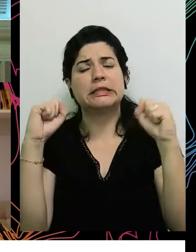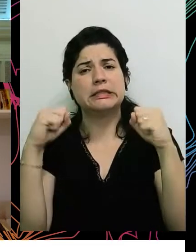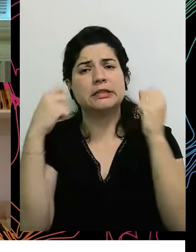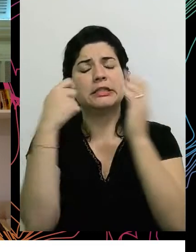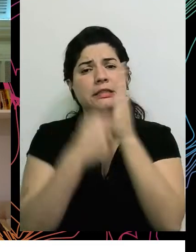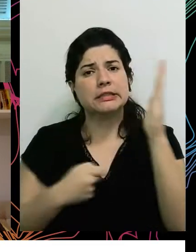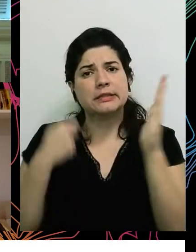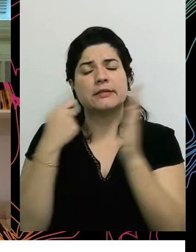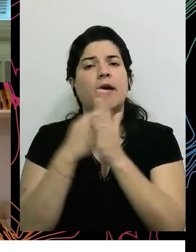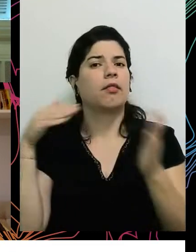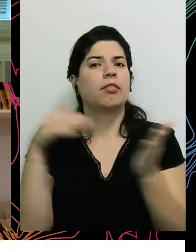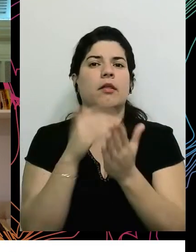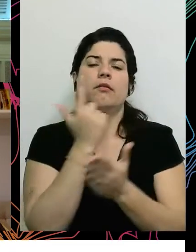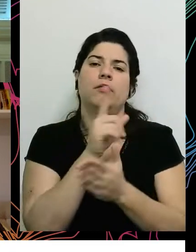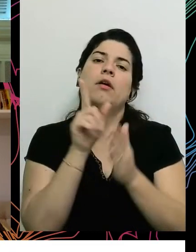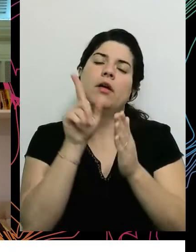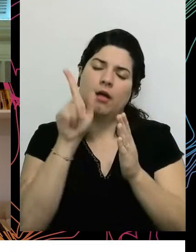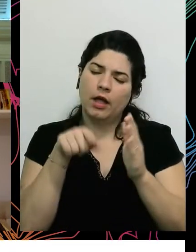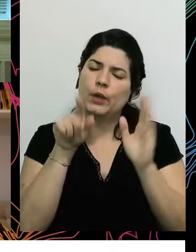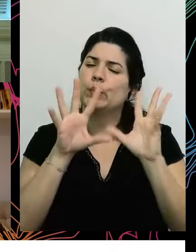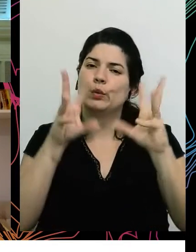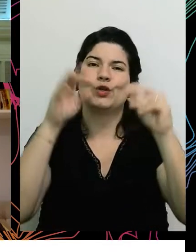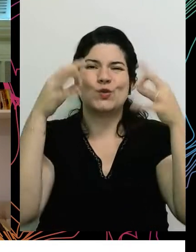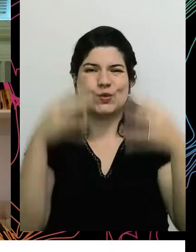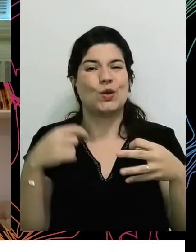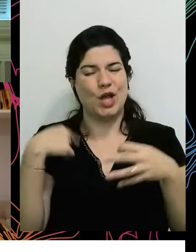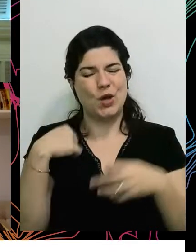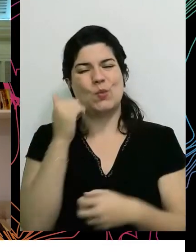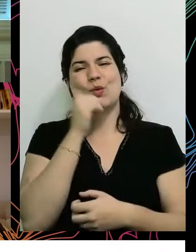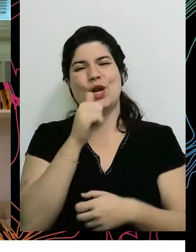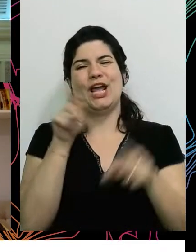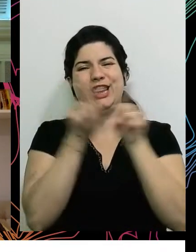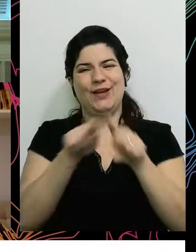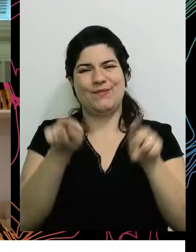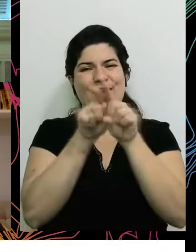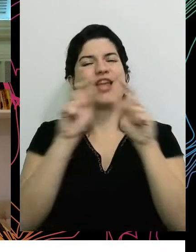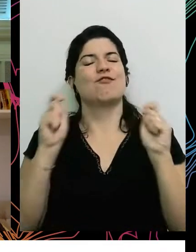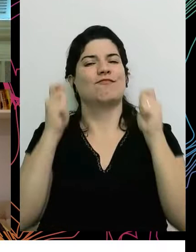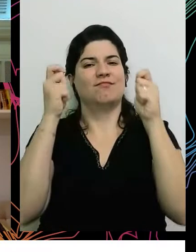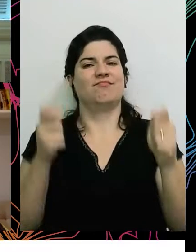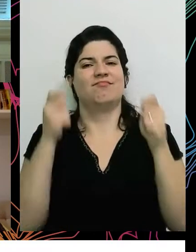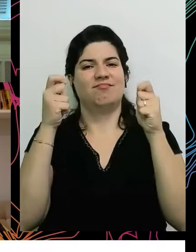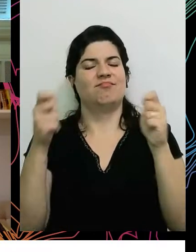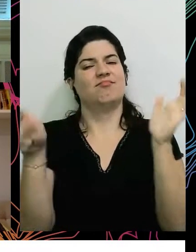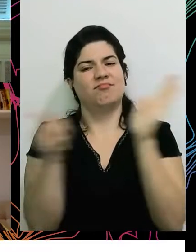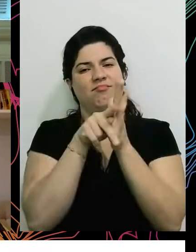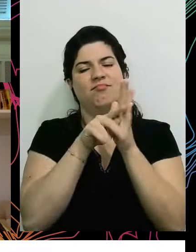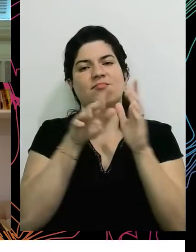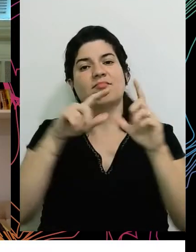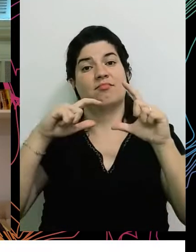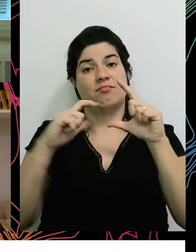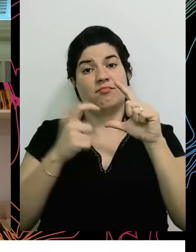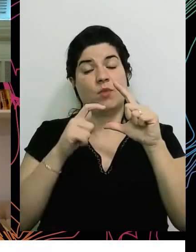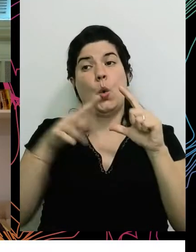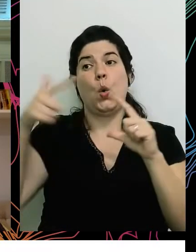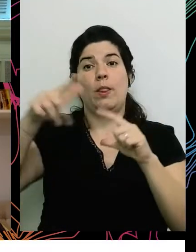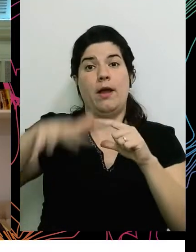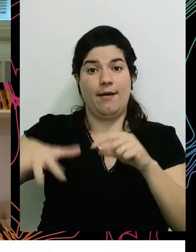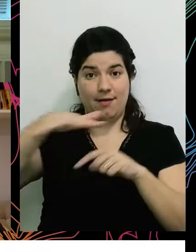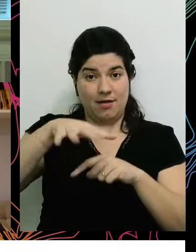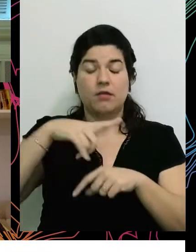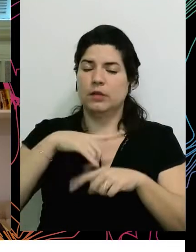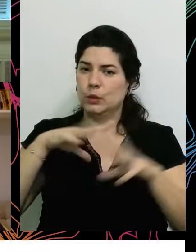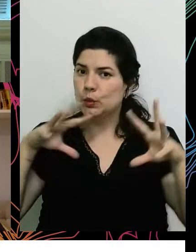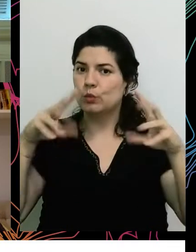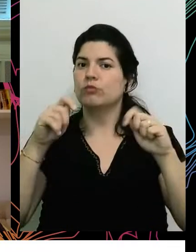isso é muito justo, né? Somos todos ativistas aqui, eu também sou mulher, né? Também sou uma liderança do Ethos de outro setor. Então, acho que estamos todos aqui